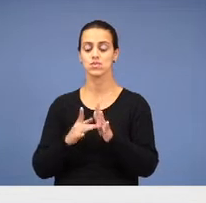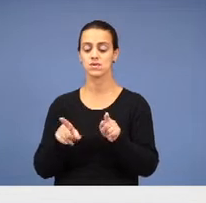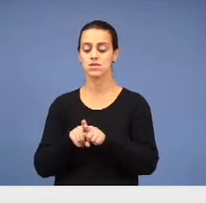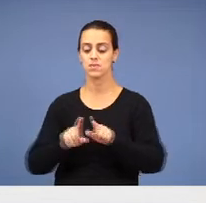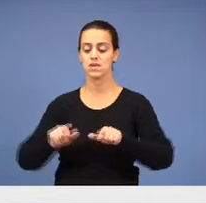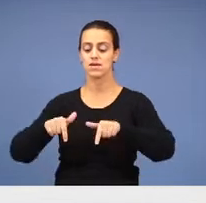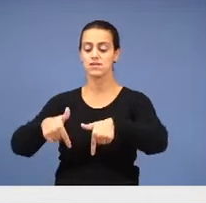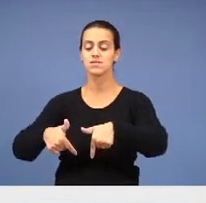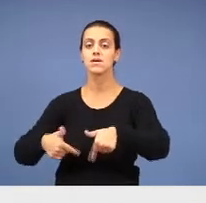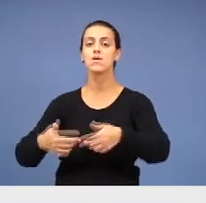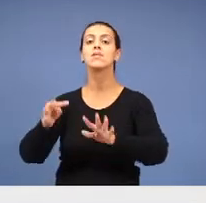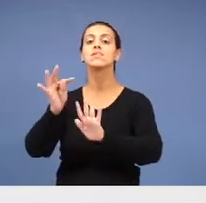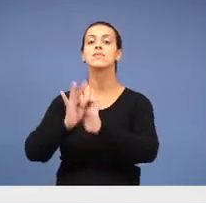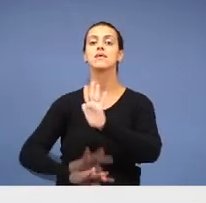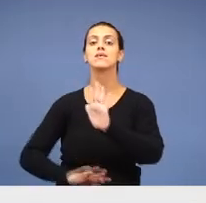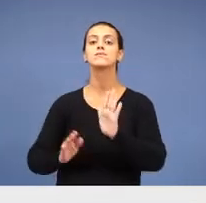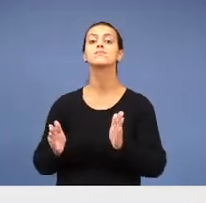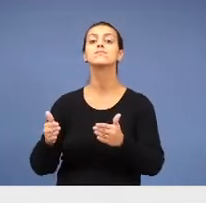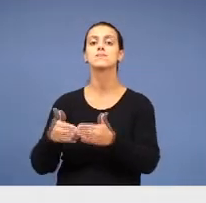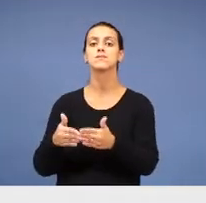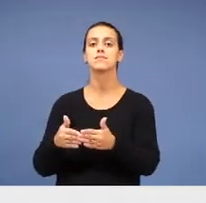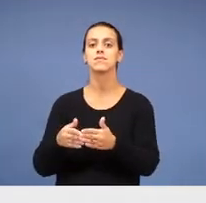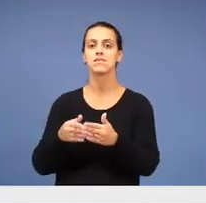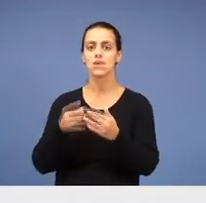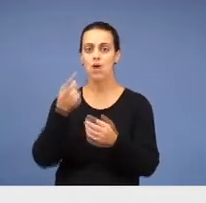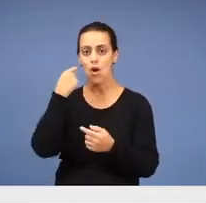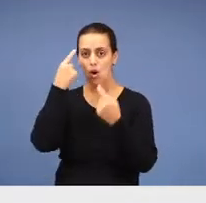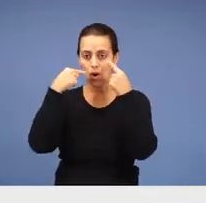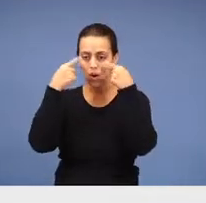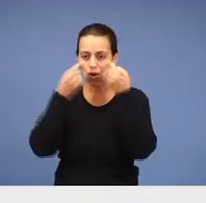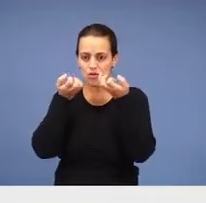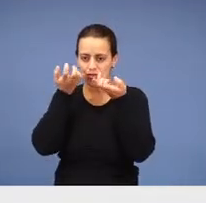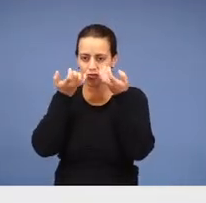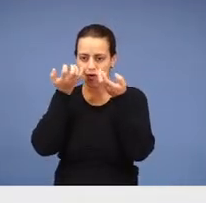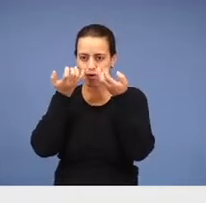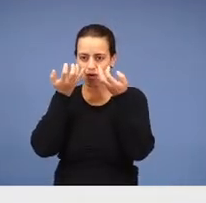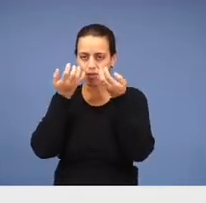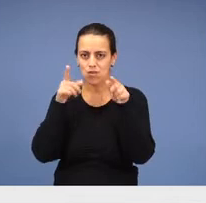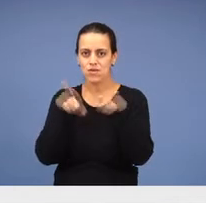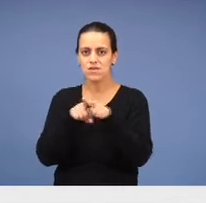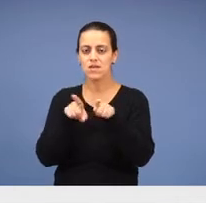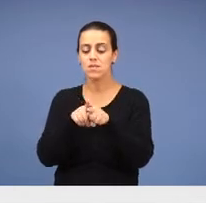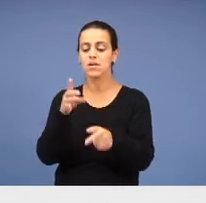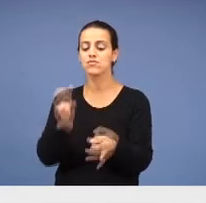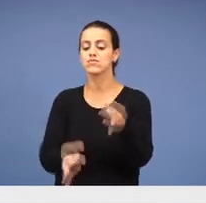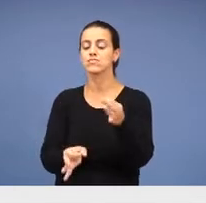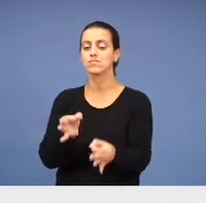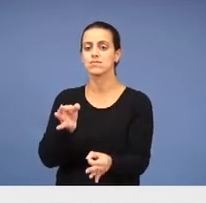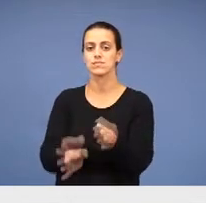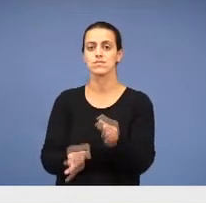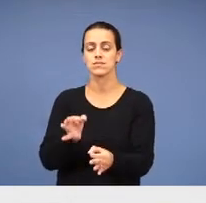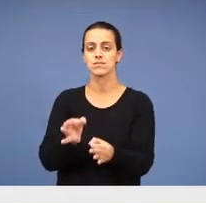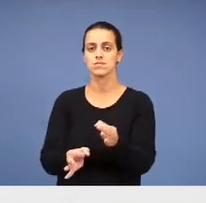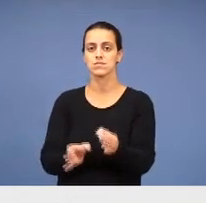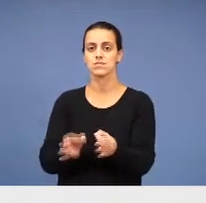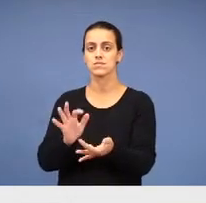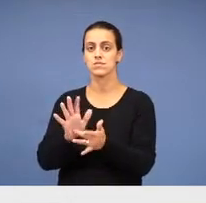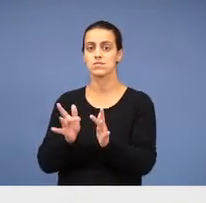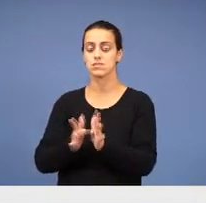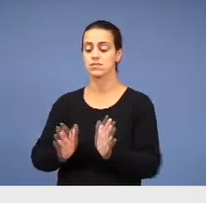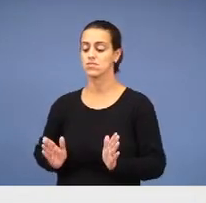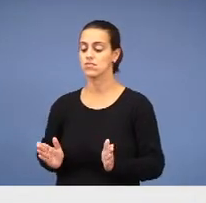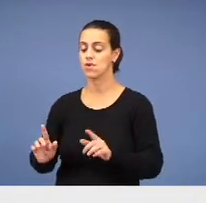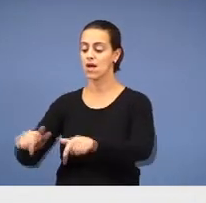ação? Olhos, como chama de fogo, e juízo. Então, ele entra nesse período na vida da igreja. E nós vamos